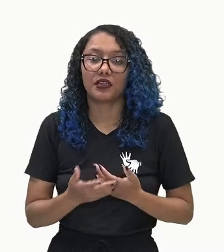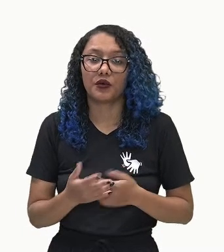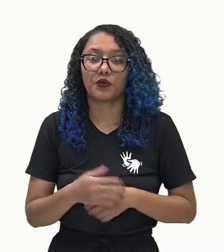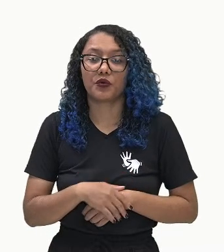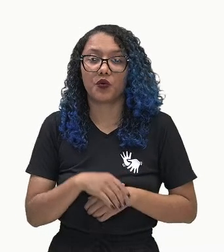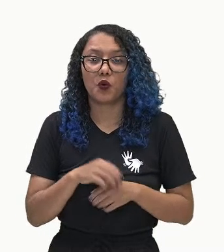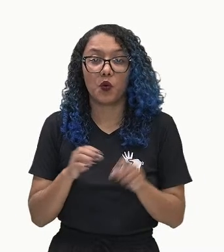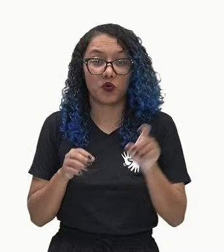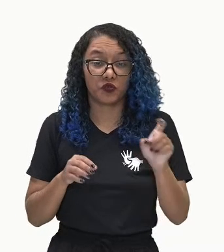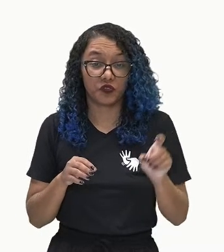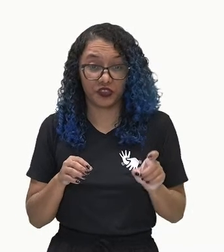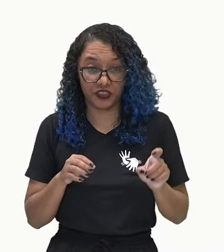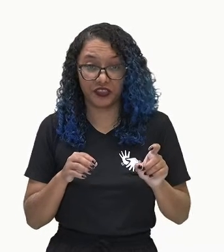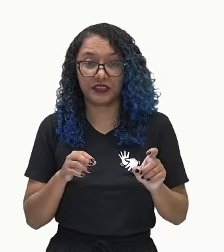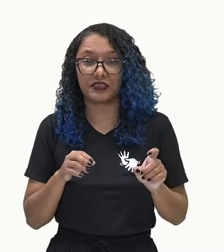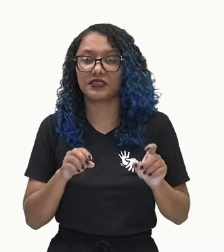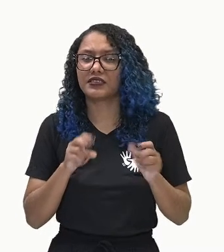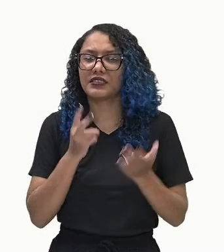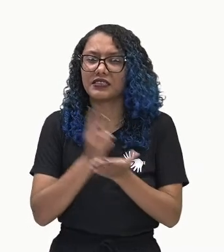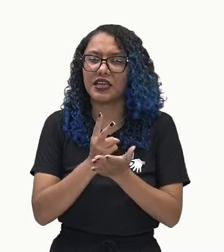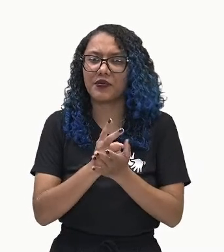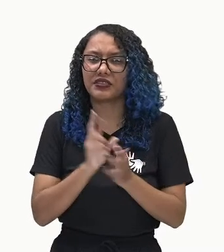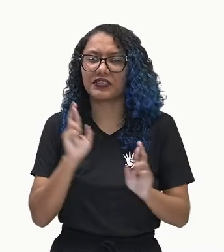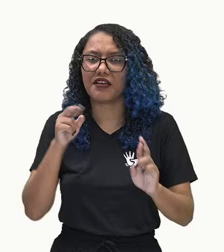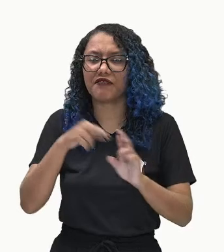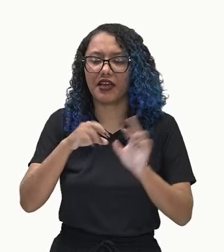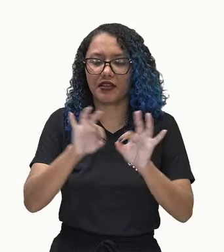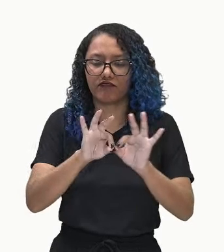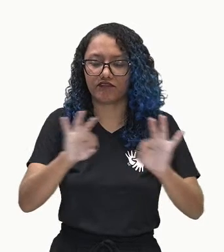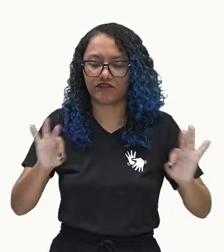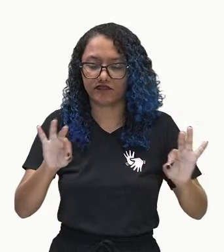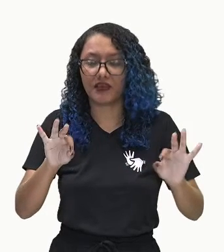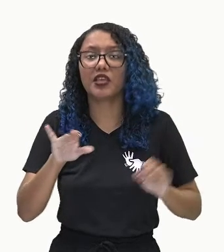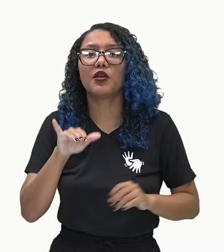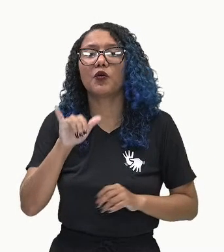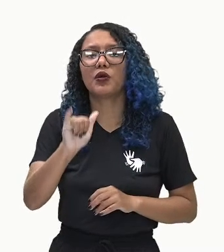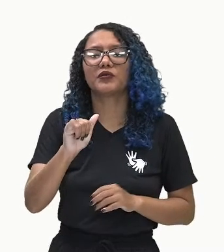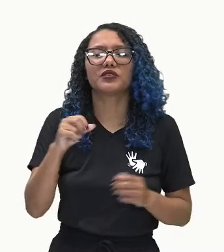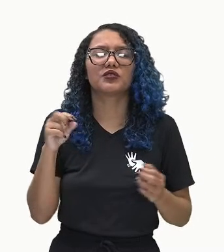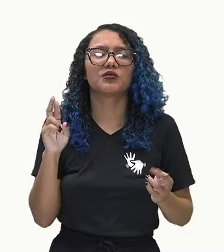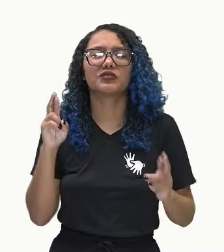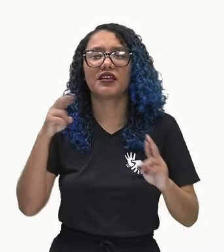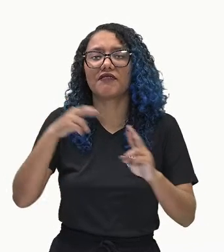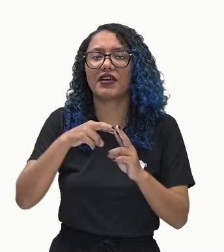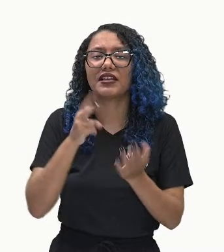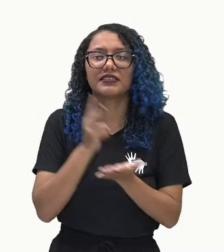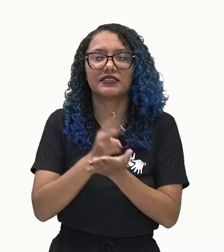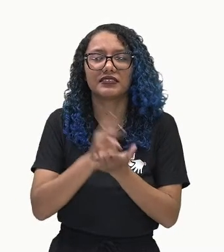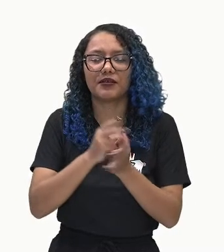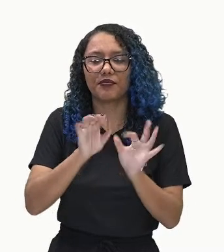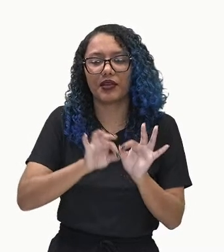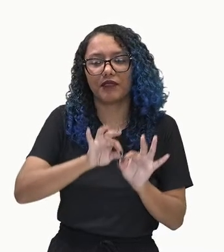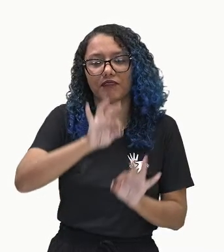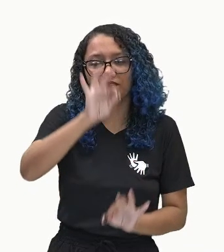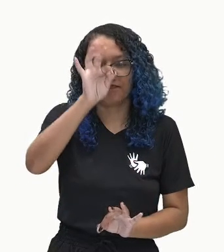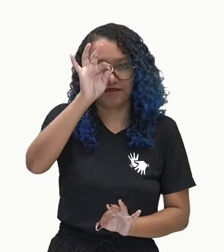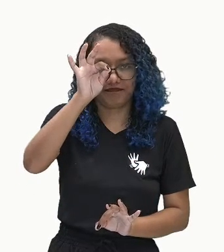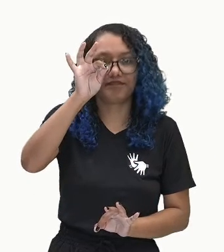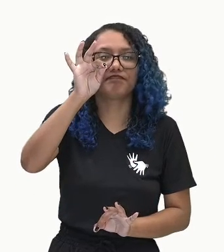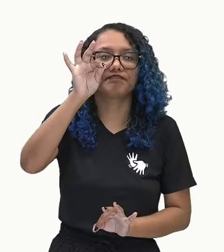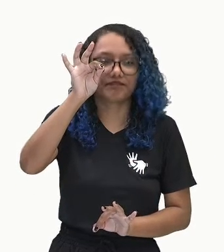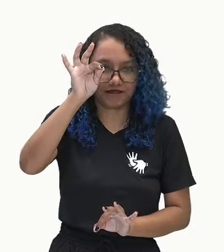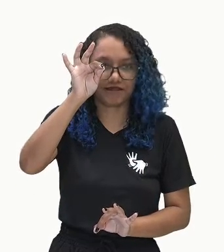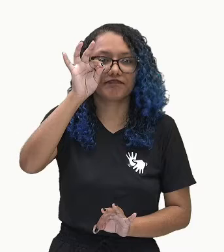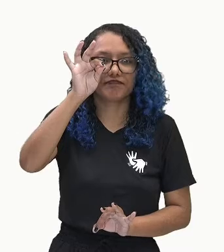relação ao eixo horizontal e sempre o eixo das ordenadas será em relação ao eixo